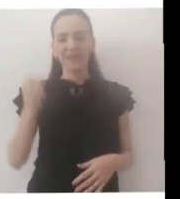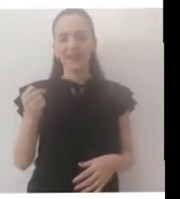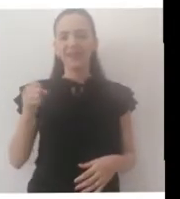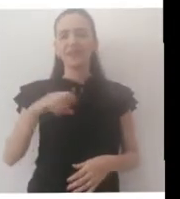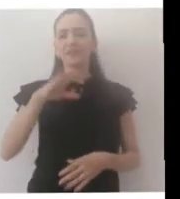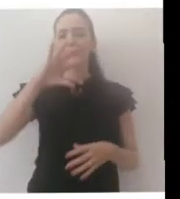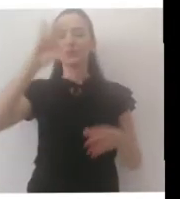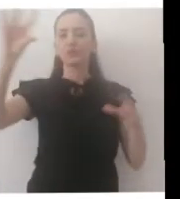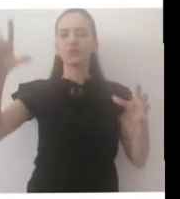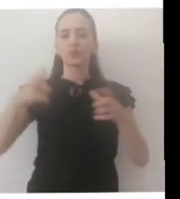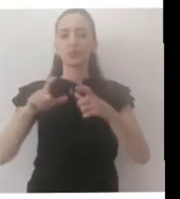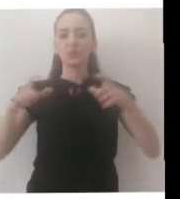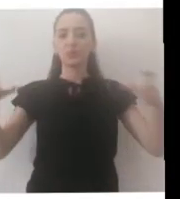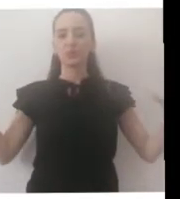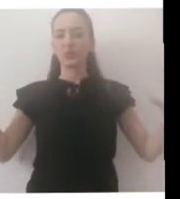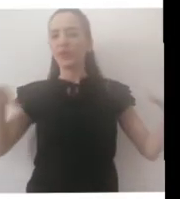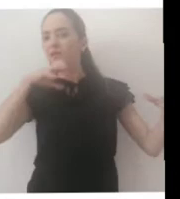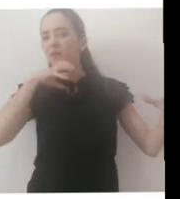crianças,